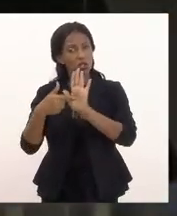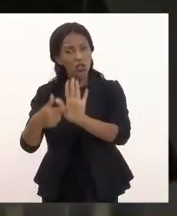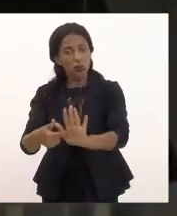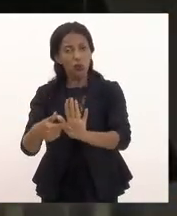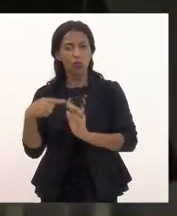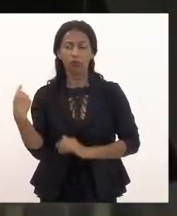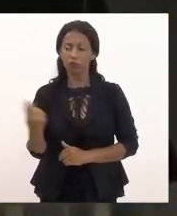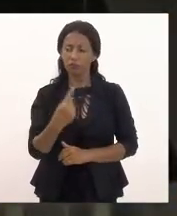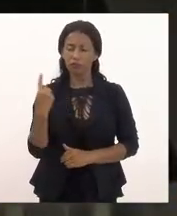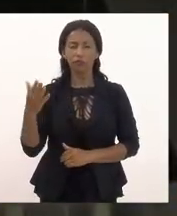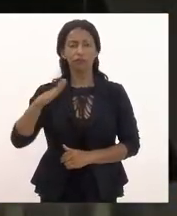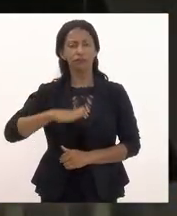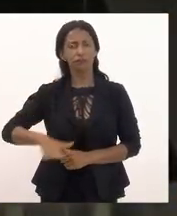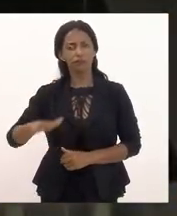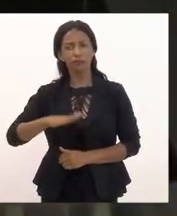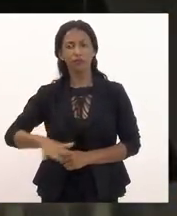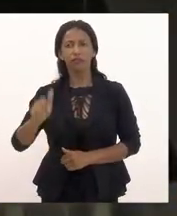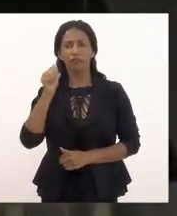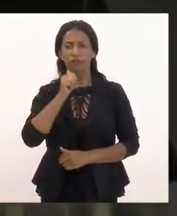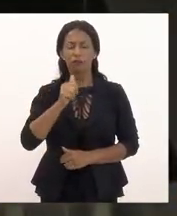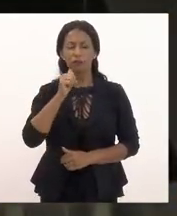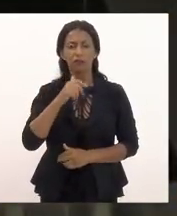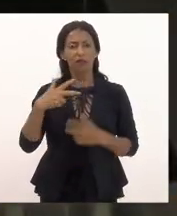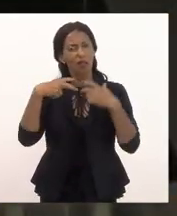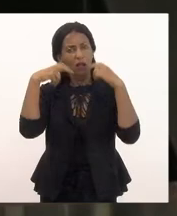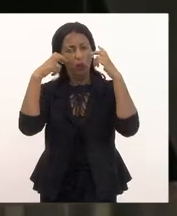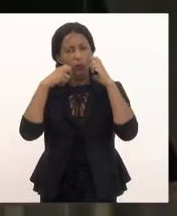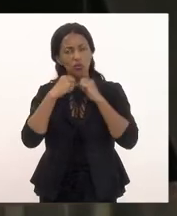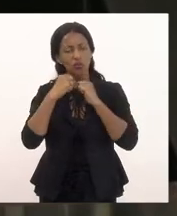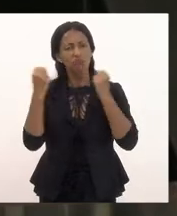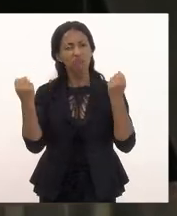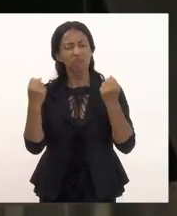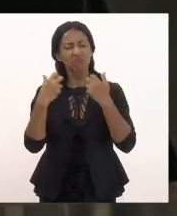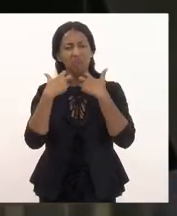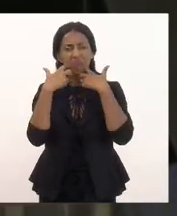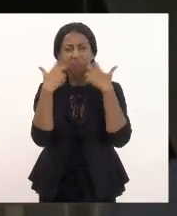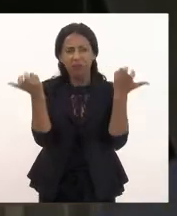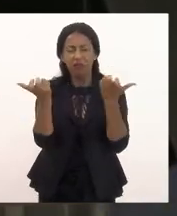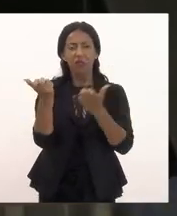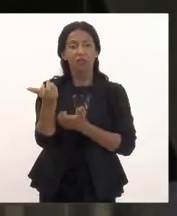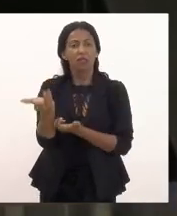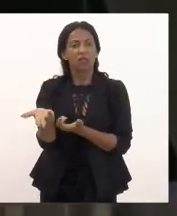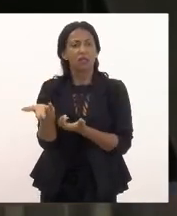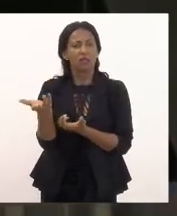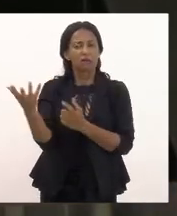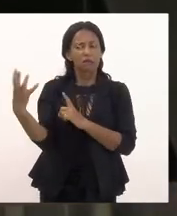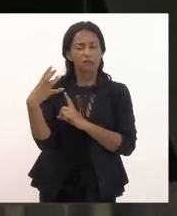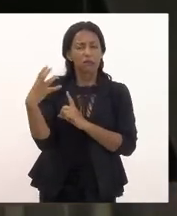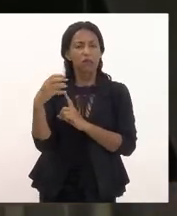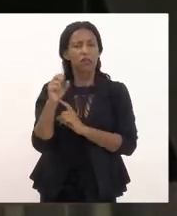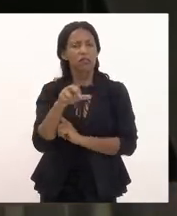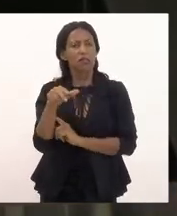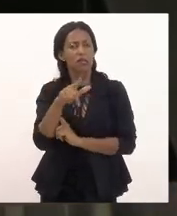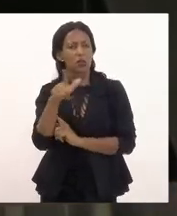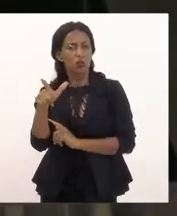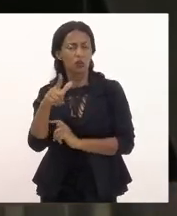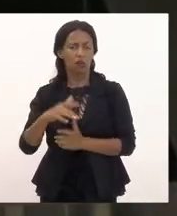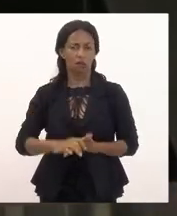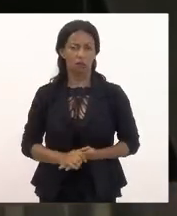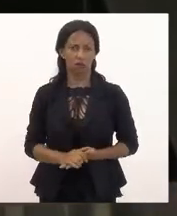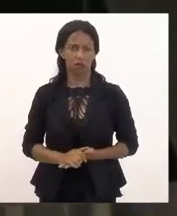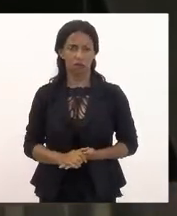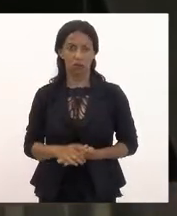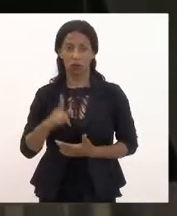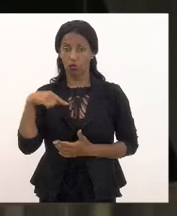as nossas crianças e as mulheres ao constrangimento e à importunação sexual. O